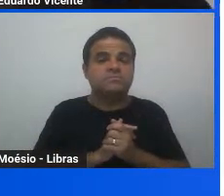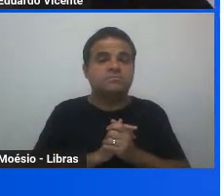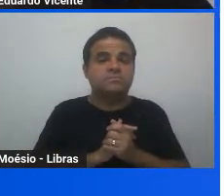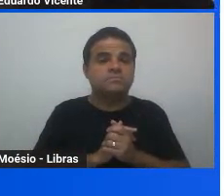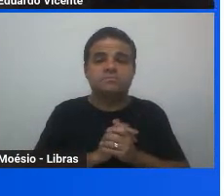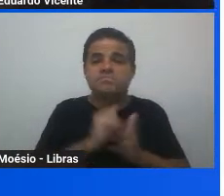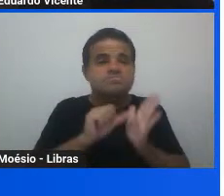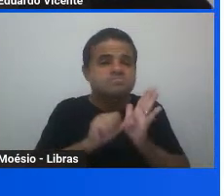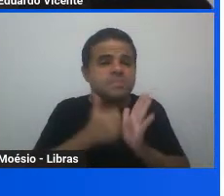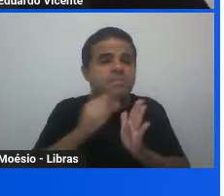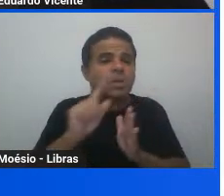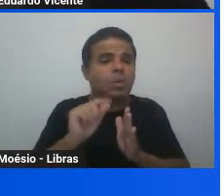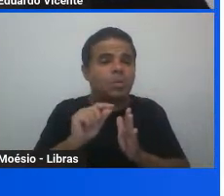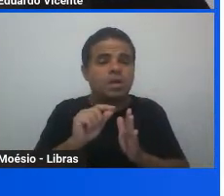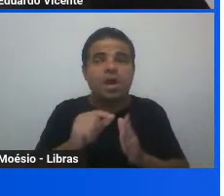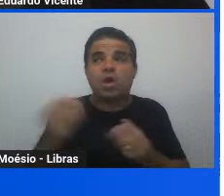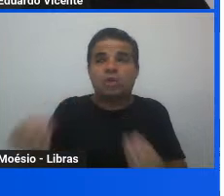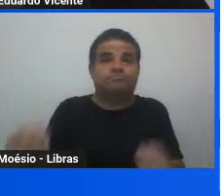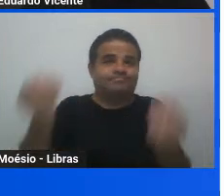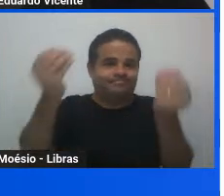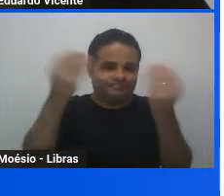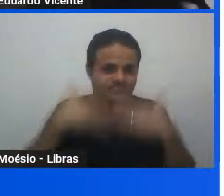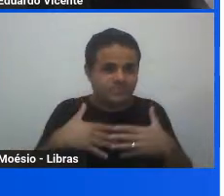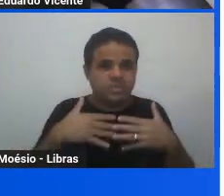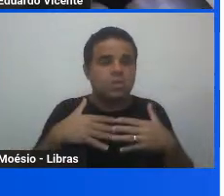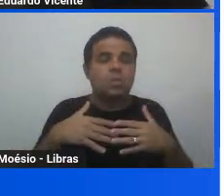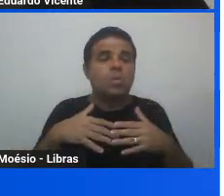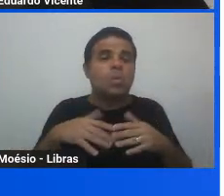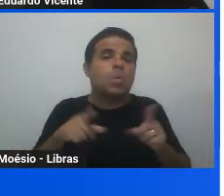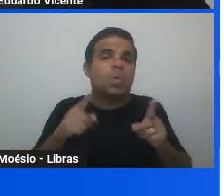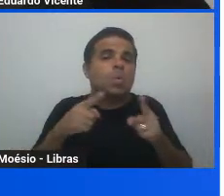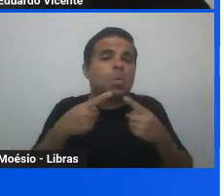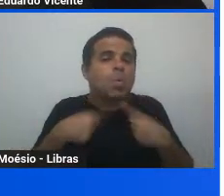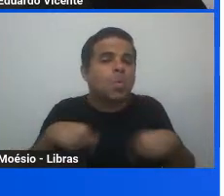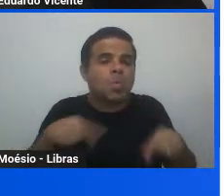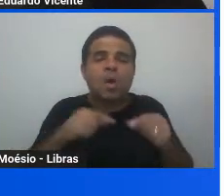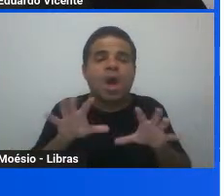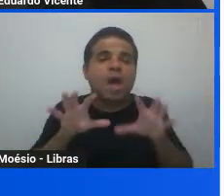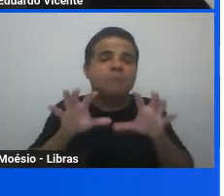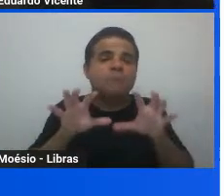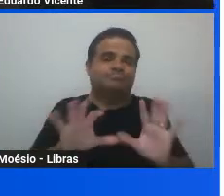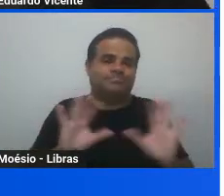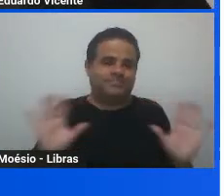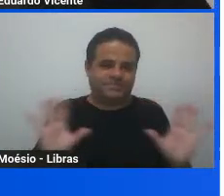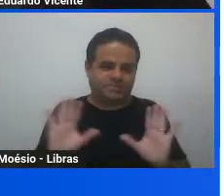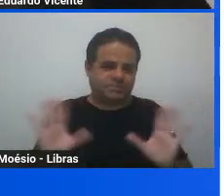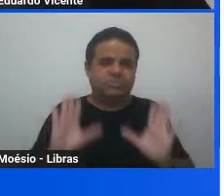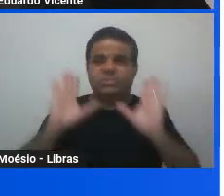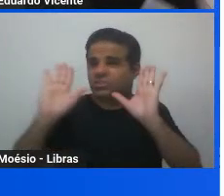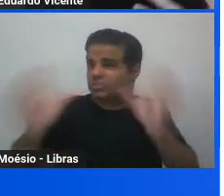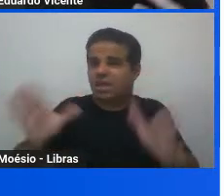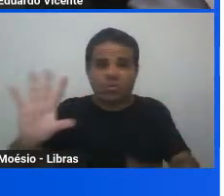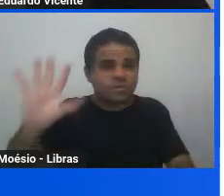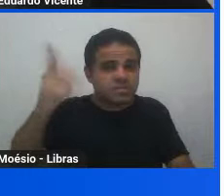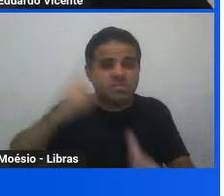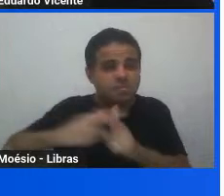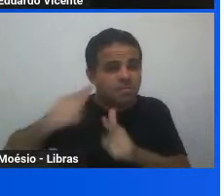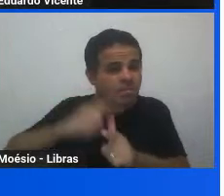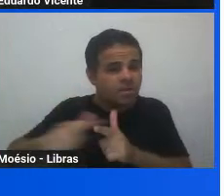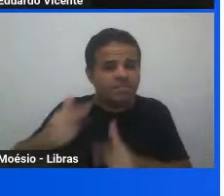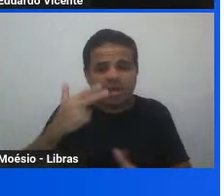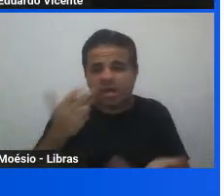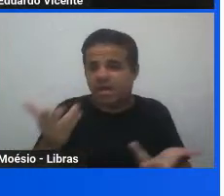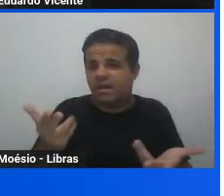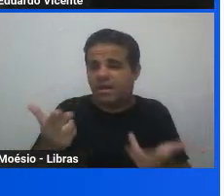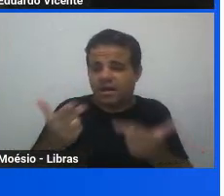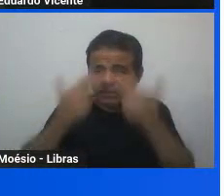que trazer para nós que é não causar um novo dano, além do que já foi acometido ali pelo trauma, uma